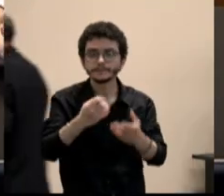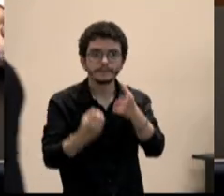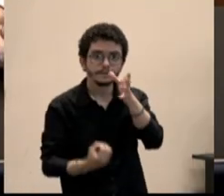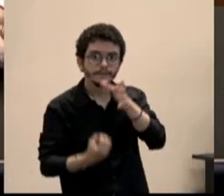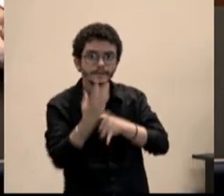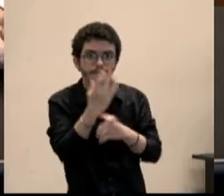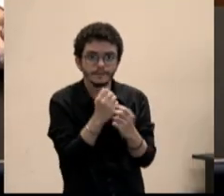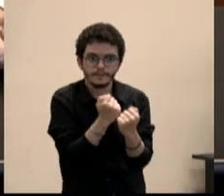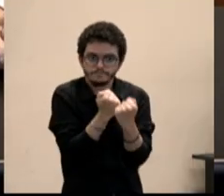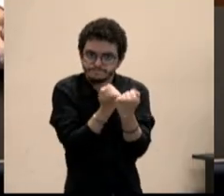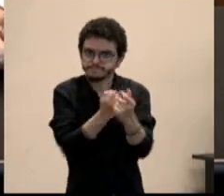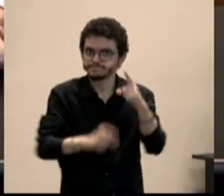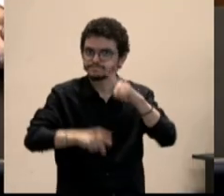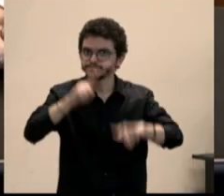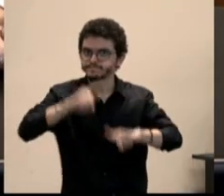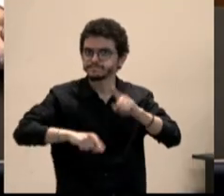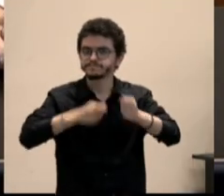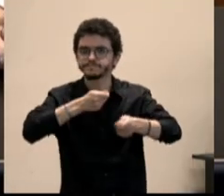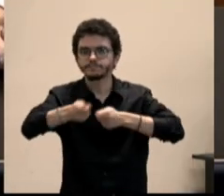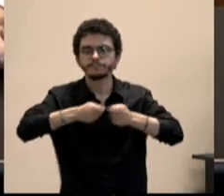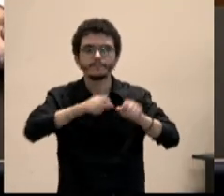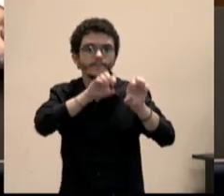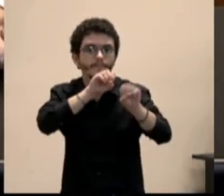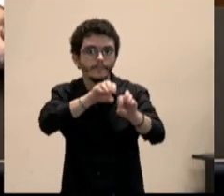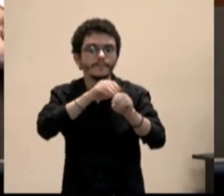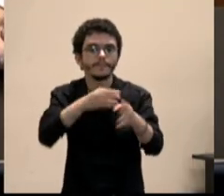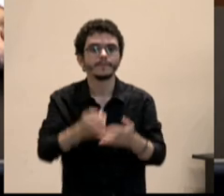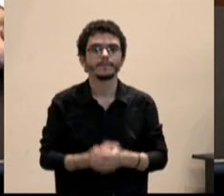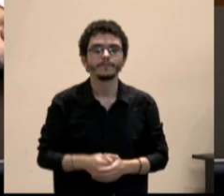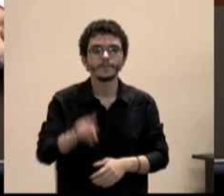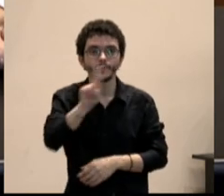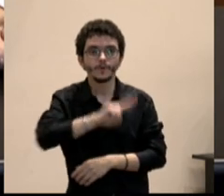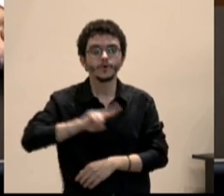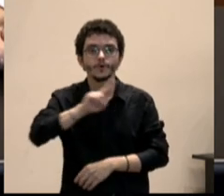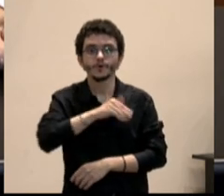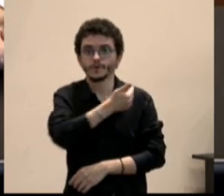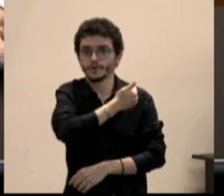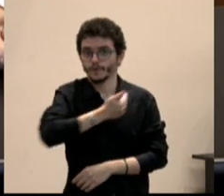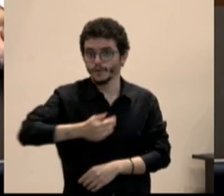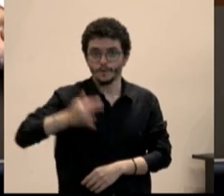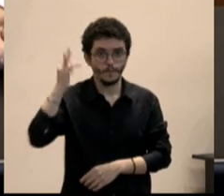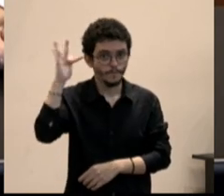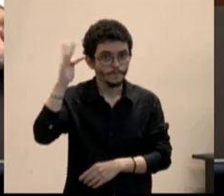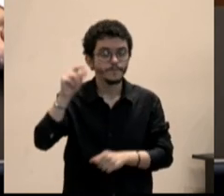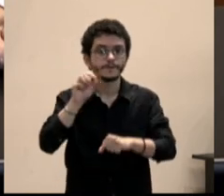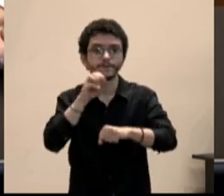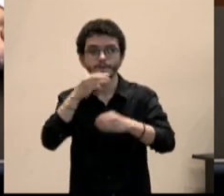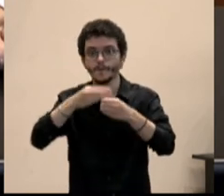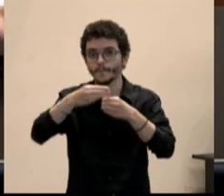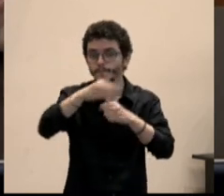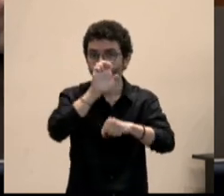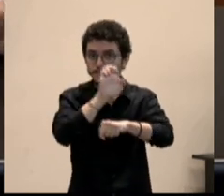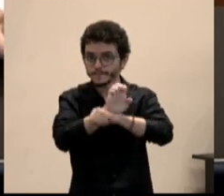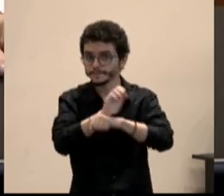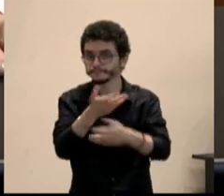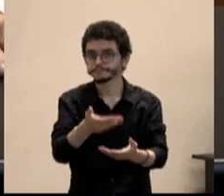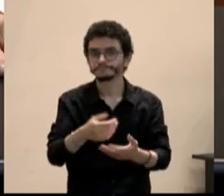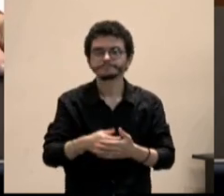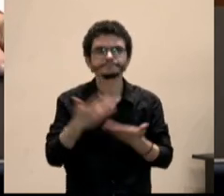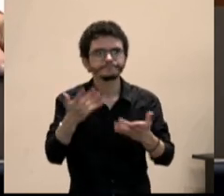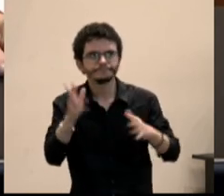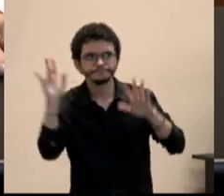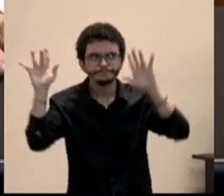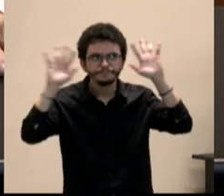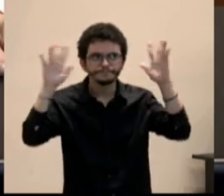poderosas ferramentas de controle da educação por parte do governo federal, estadual e municipal. Isso é um pensamento